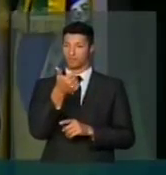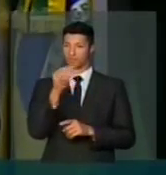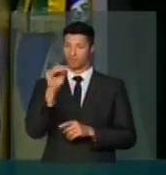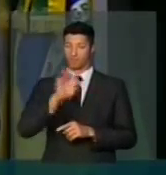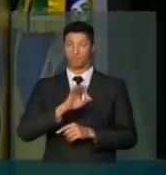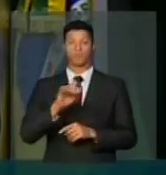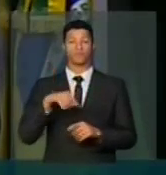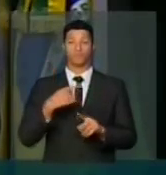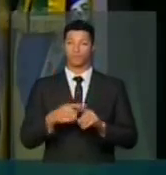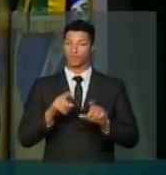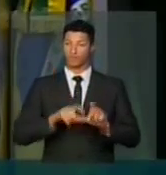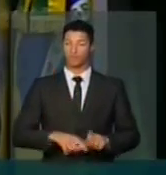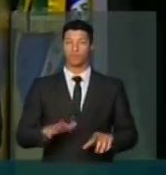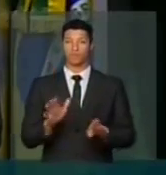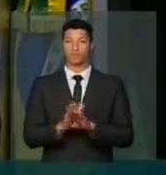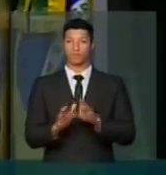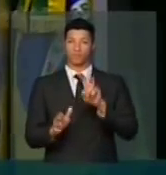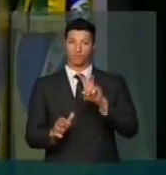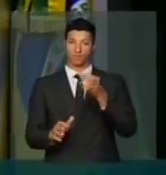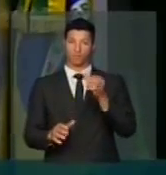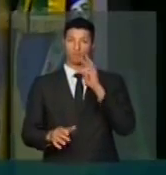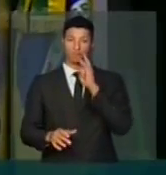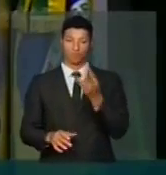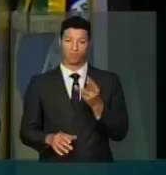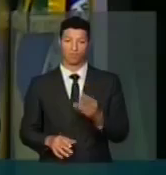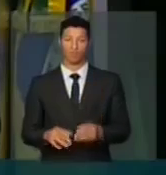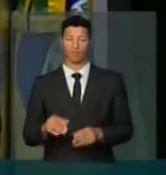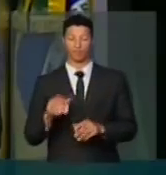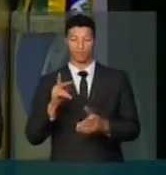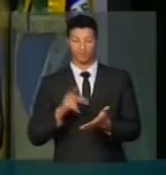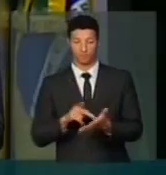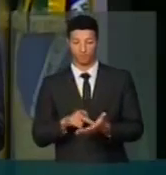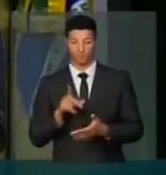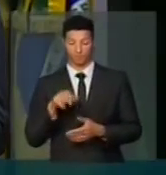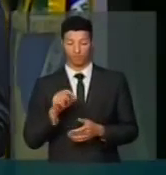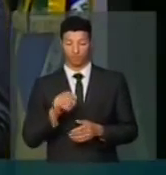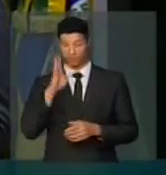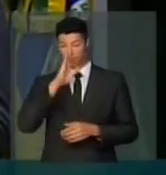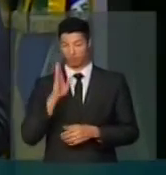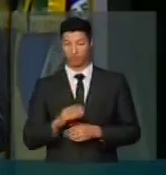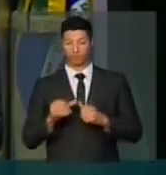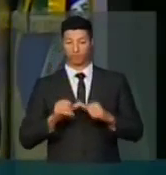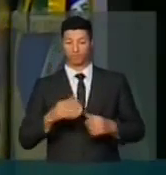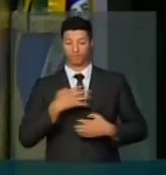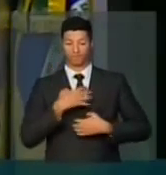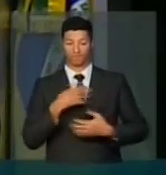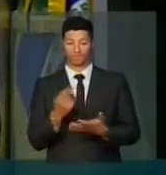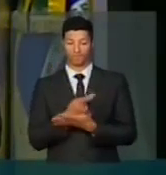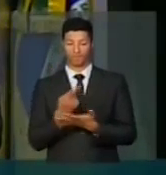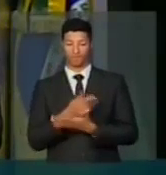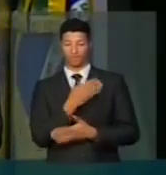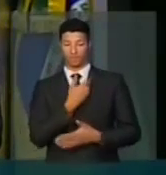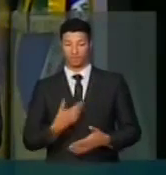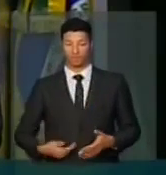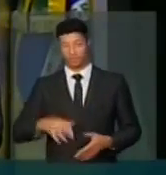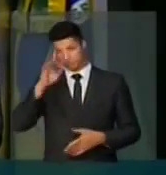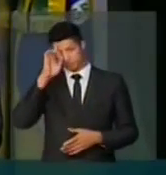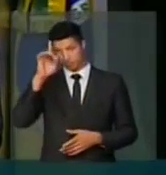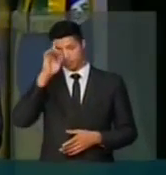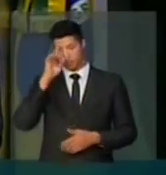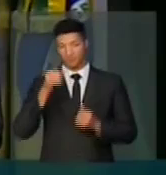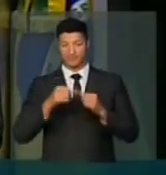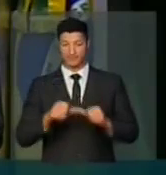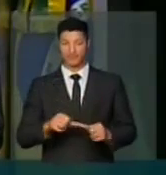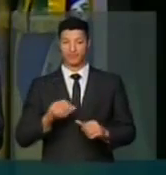O número de endividados chega a 56 milhões. A verdade é que os brasileiros estão sentindo os erros do governo no dia a dia.